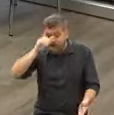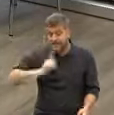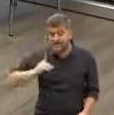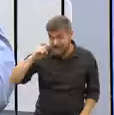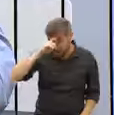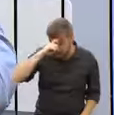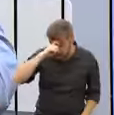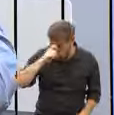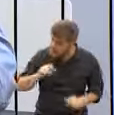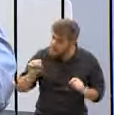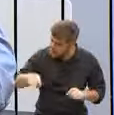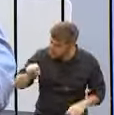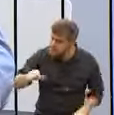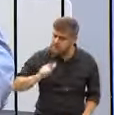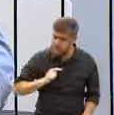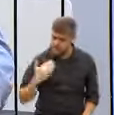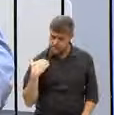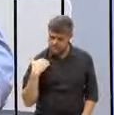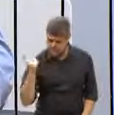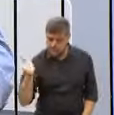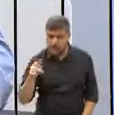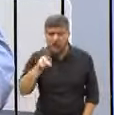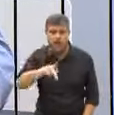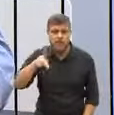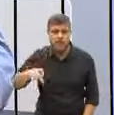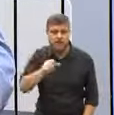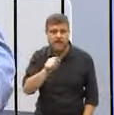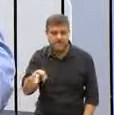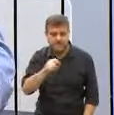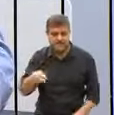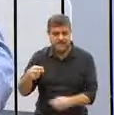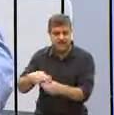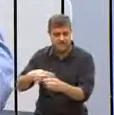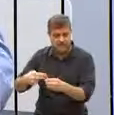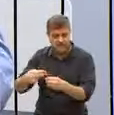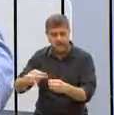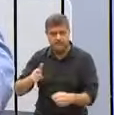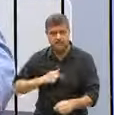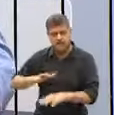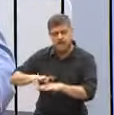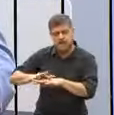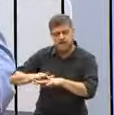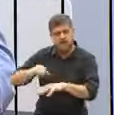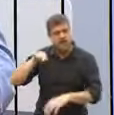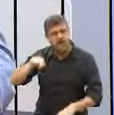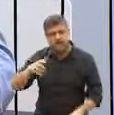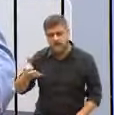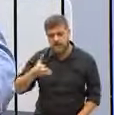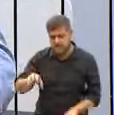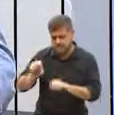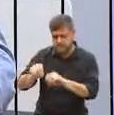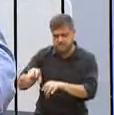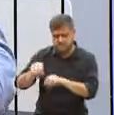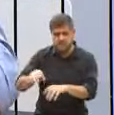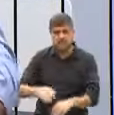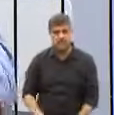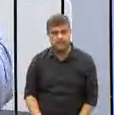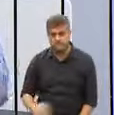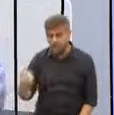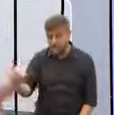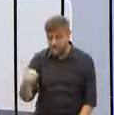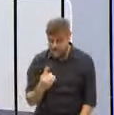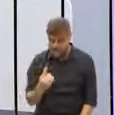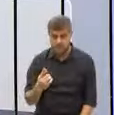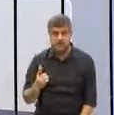dificuldade muito grande. A gente foi procurado esses dias por uma professora aposentada da Unicamp, matemática, que dá aula nos Estados Unidos e tem